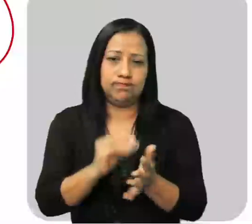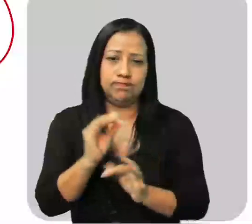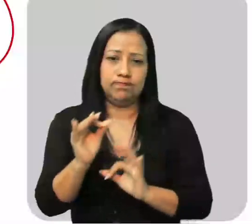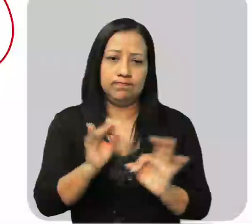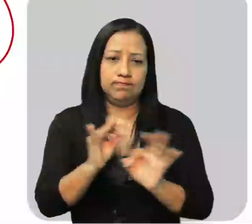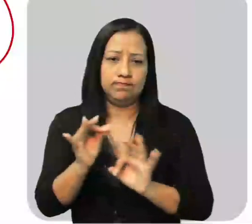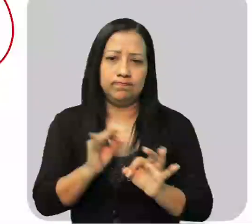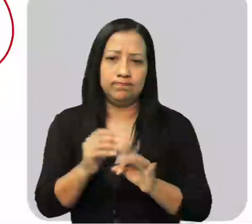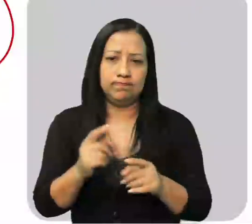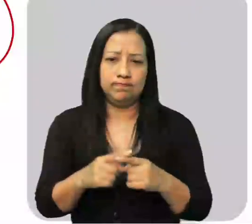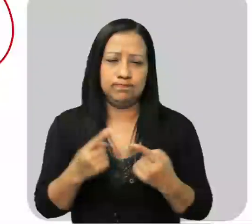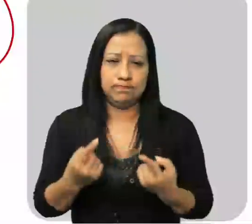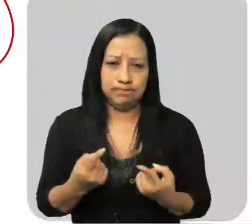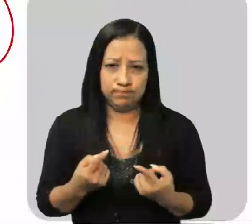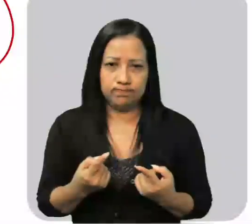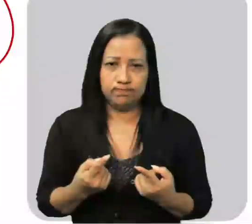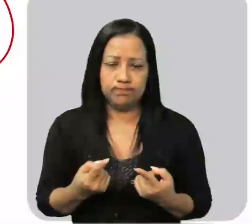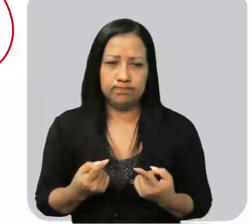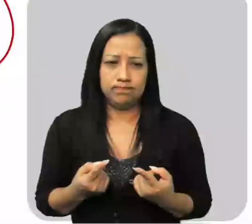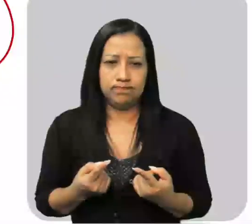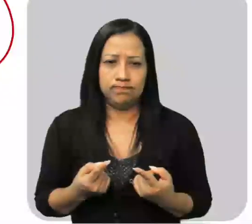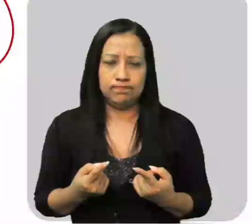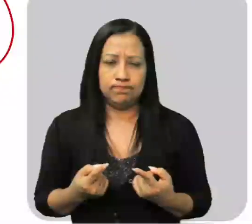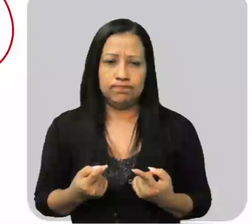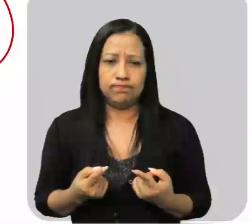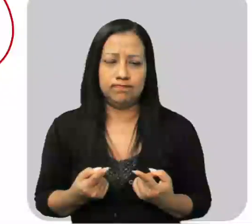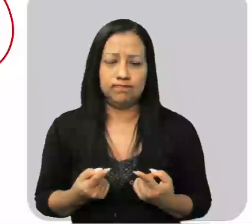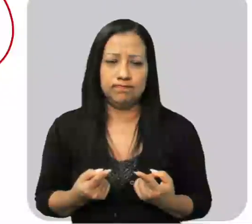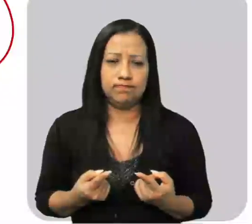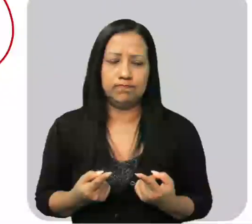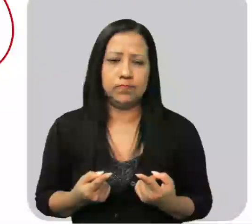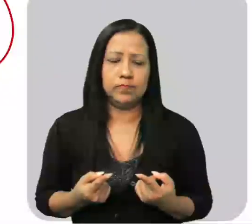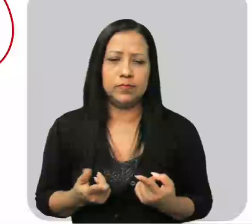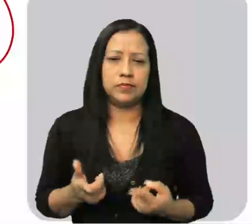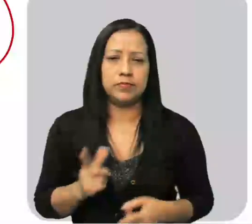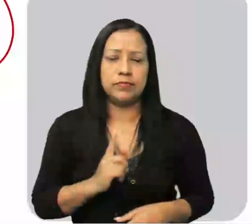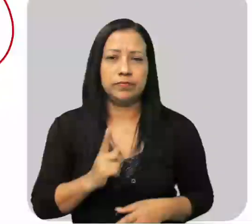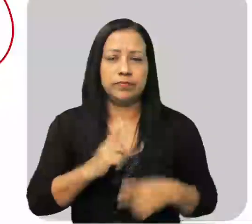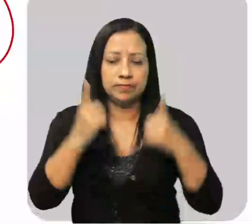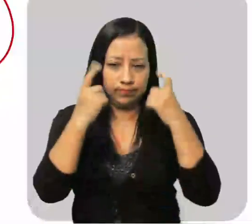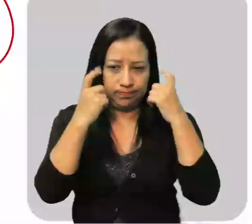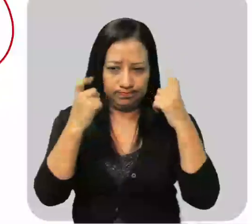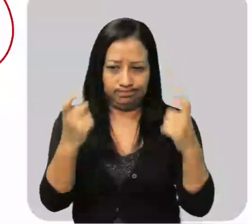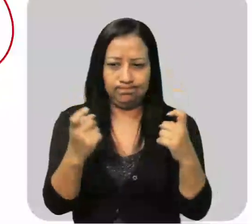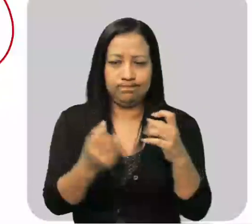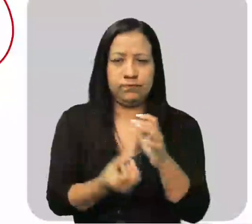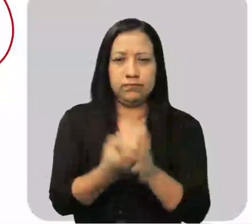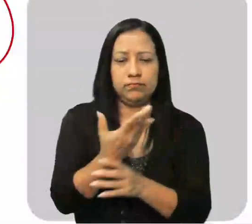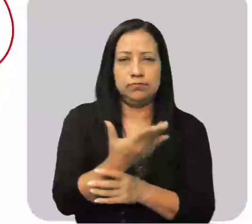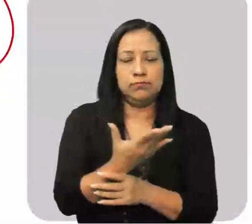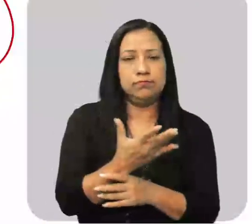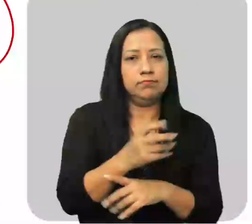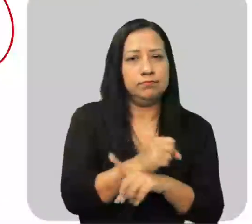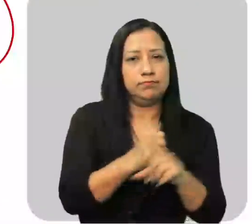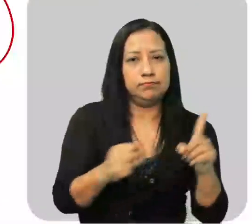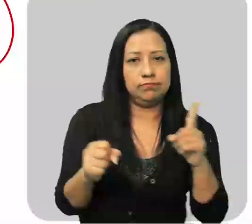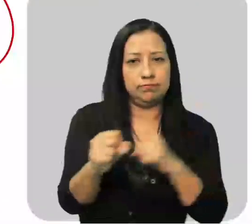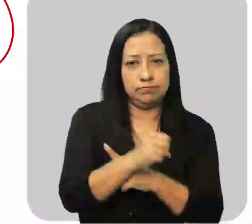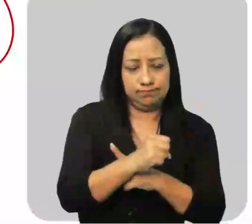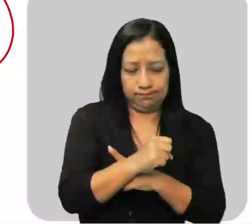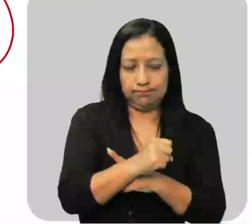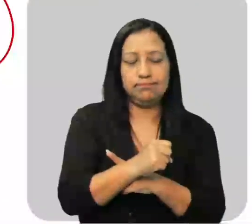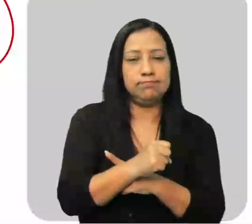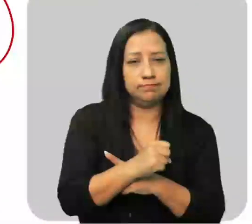segurança agravam ainda mais o problema e aumentam os índices de criminalidade, que atende todas